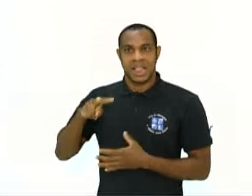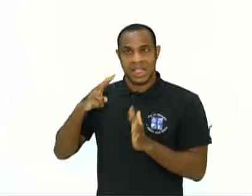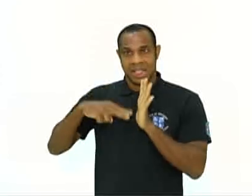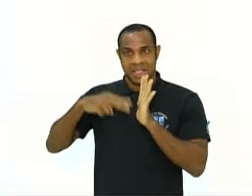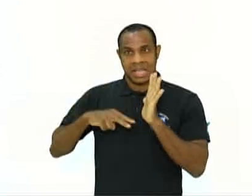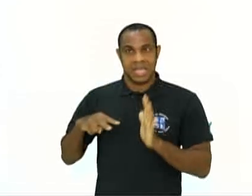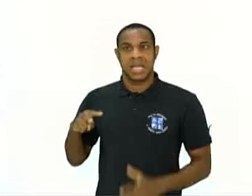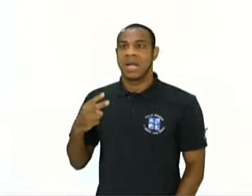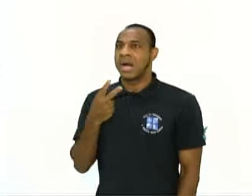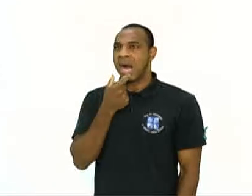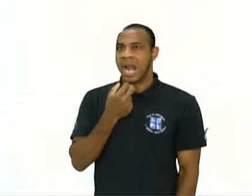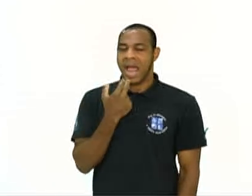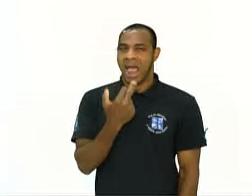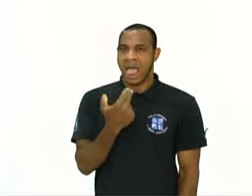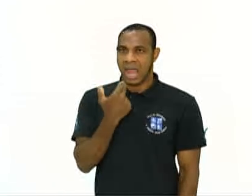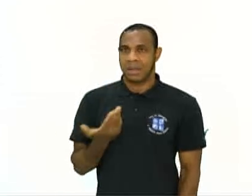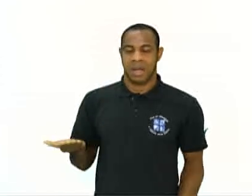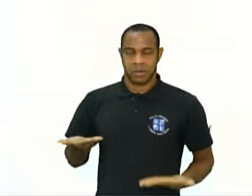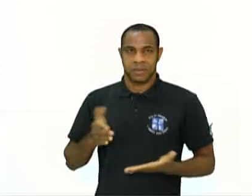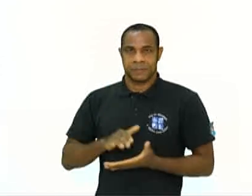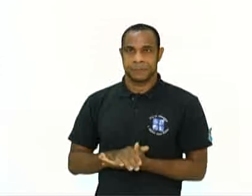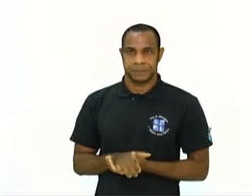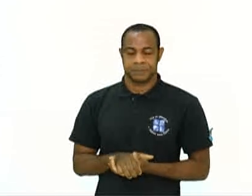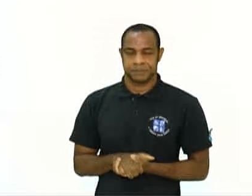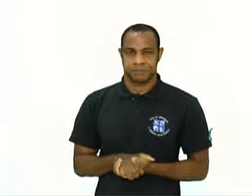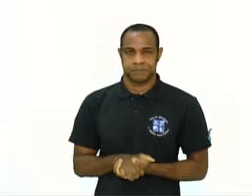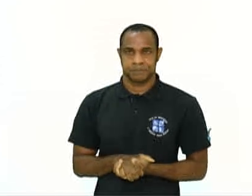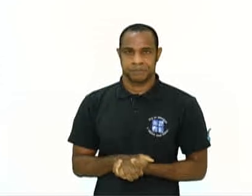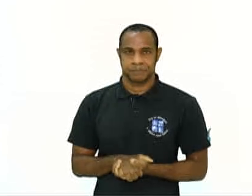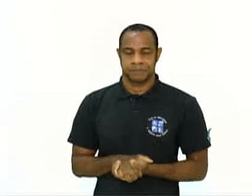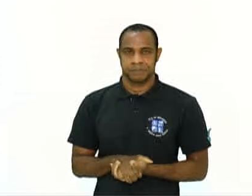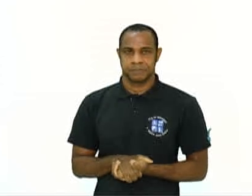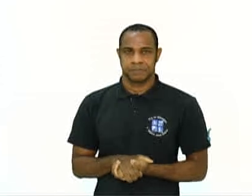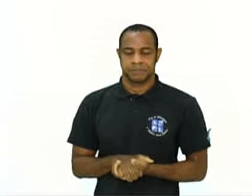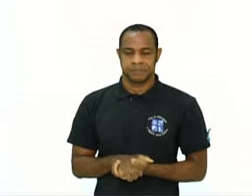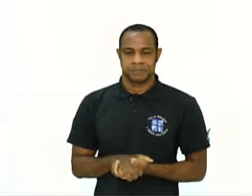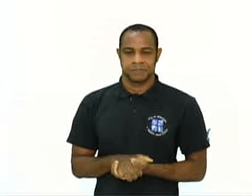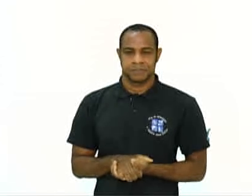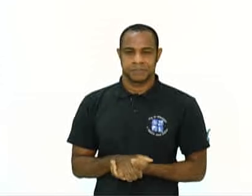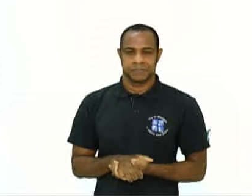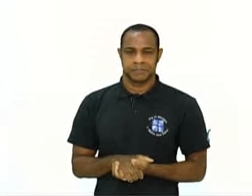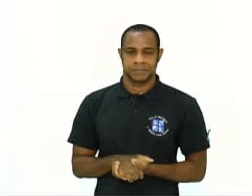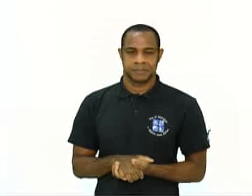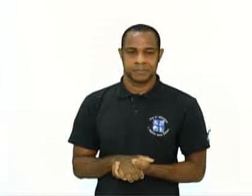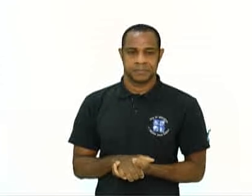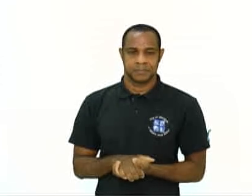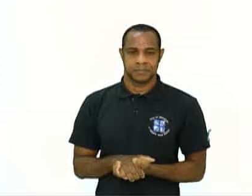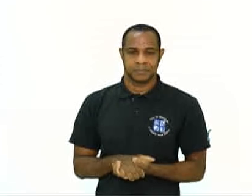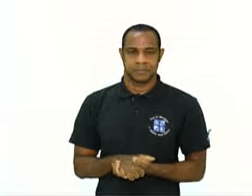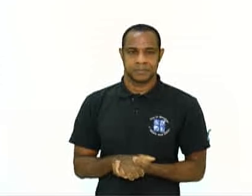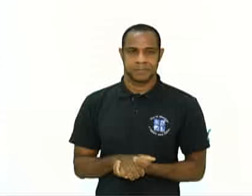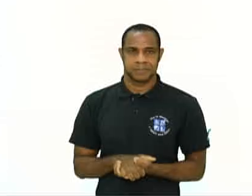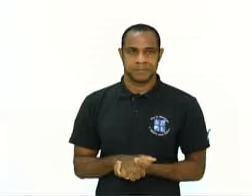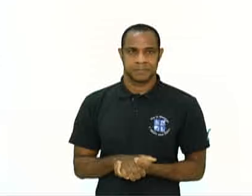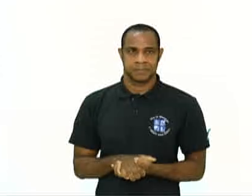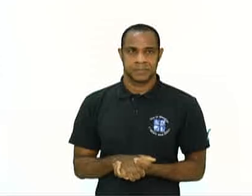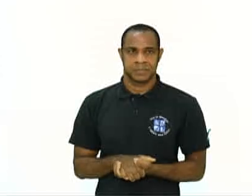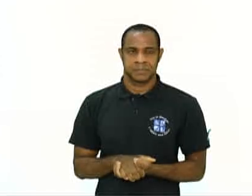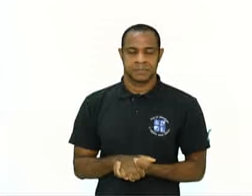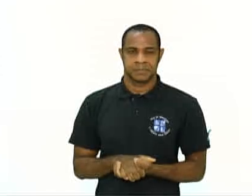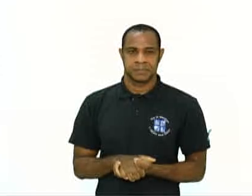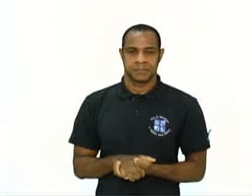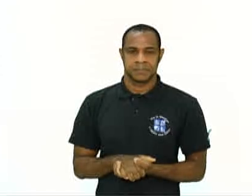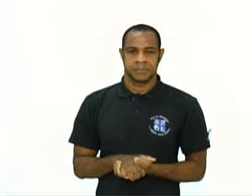to people who identify with particular groups based on their birthplace, ethnicity,